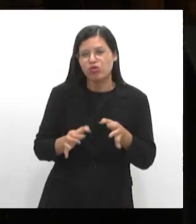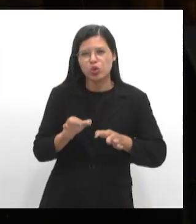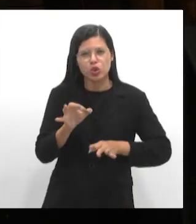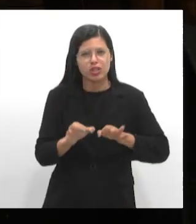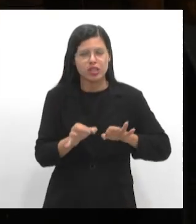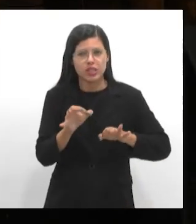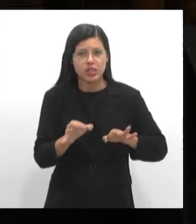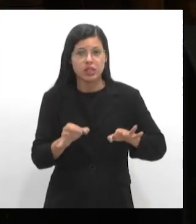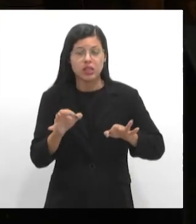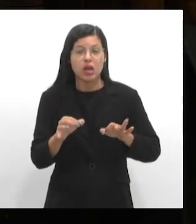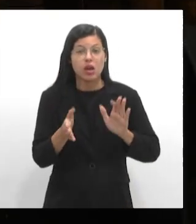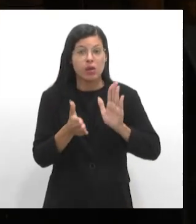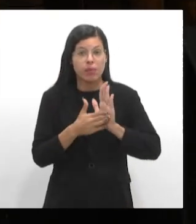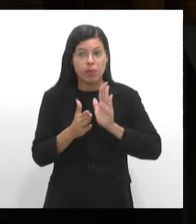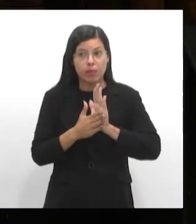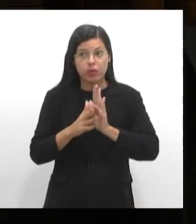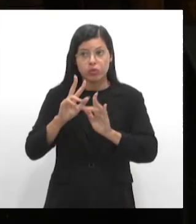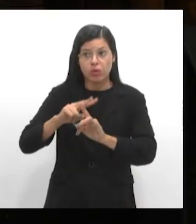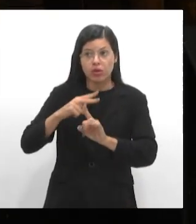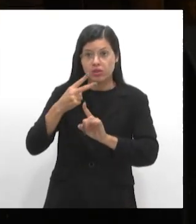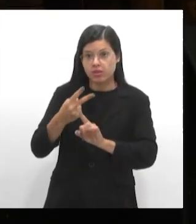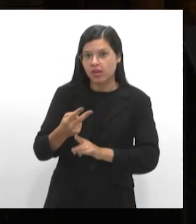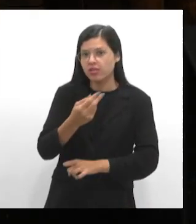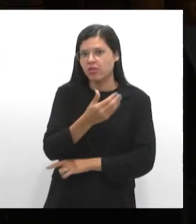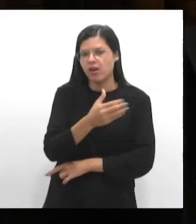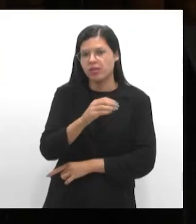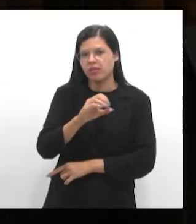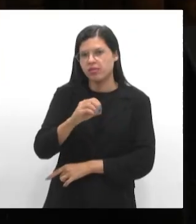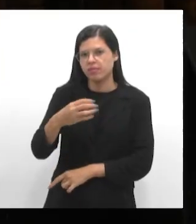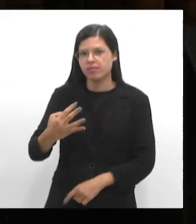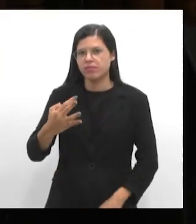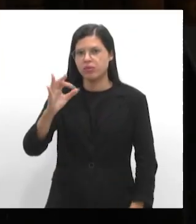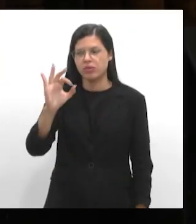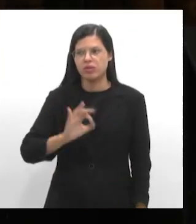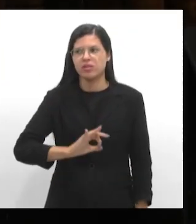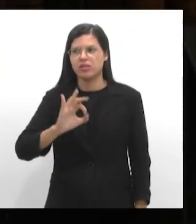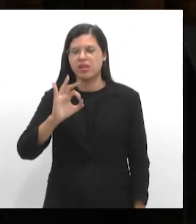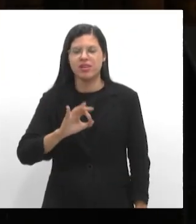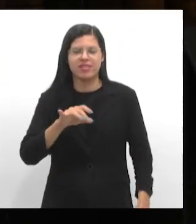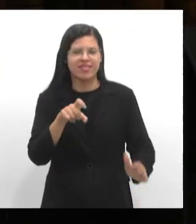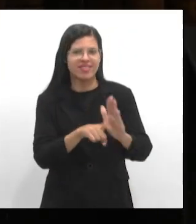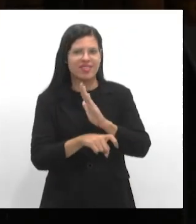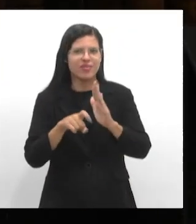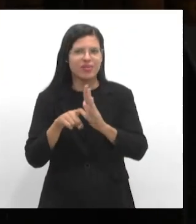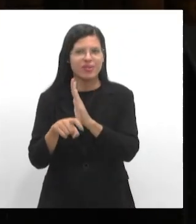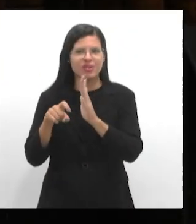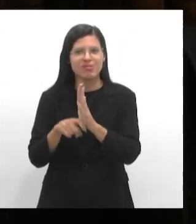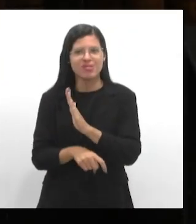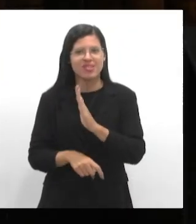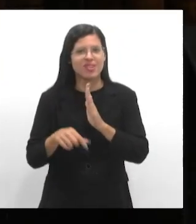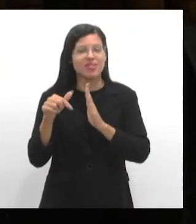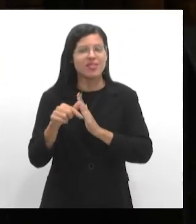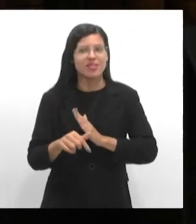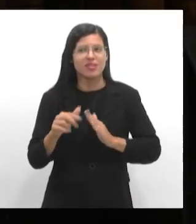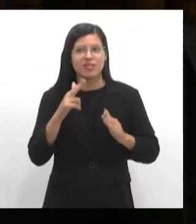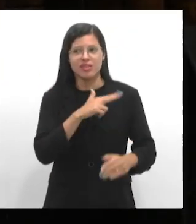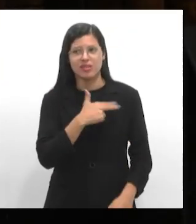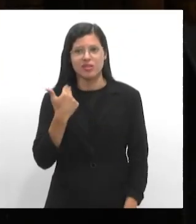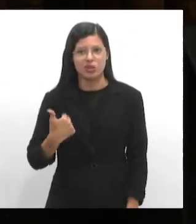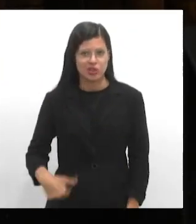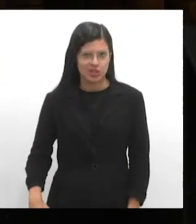propôs dobrar, aumentar para 104% a tarifa de exportação da China para os Estados